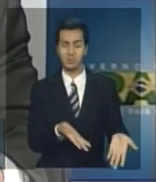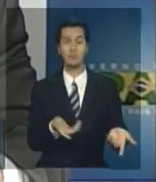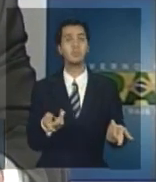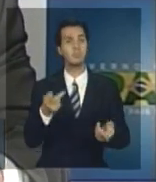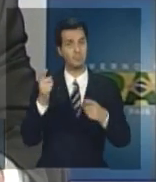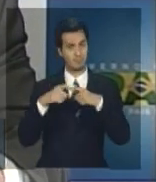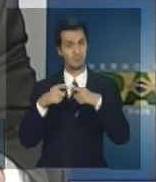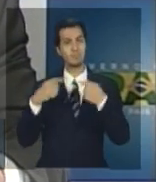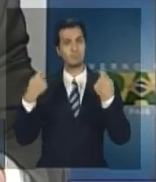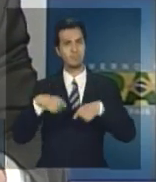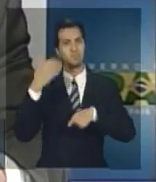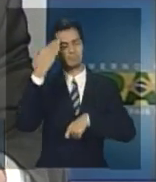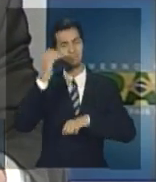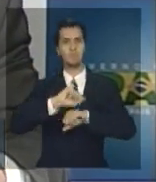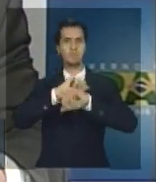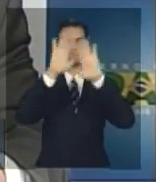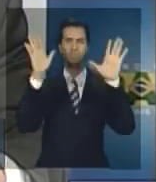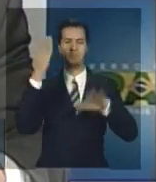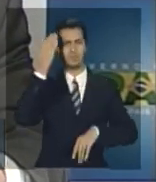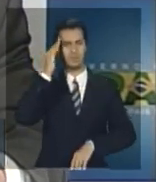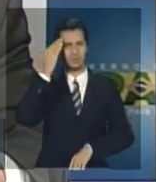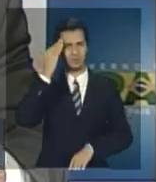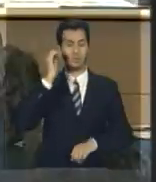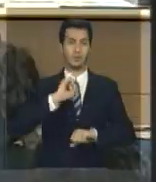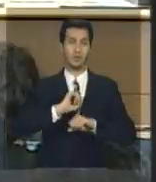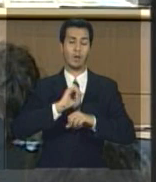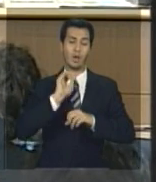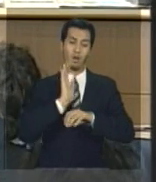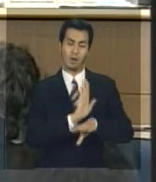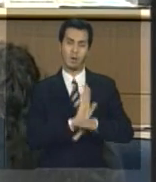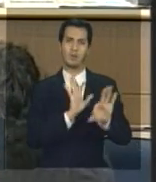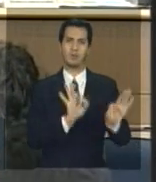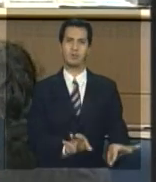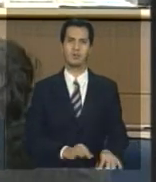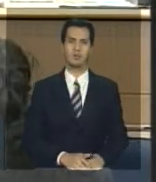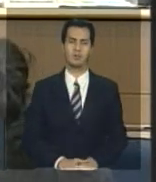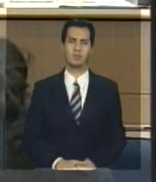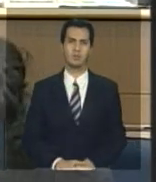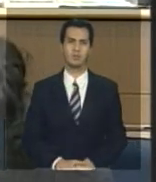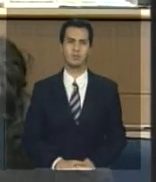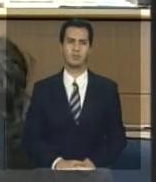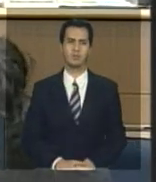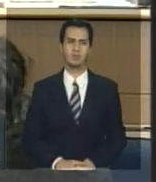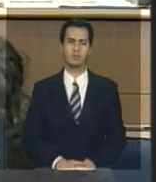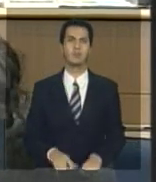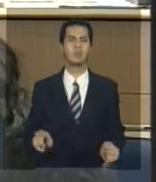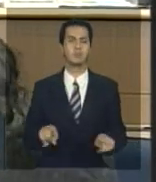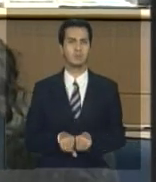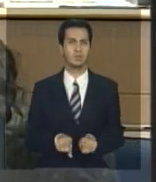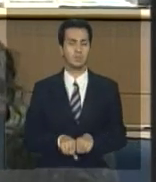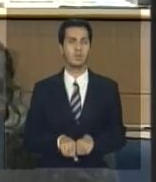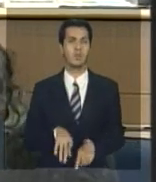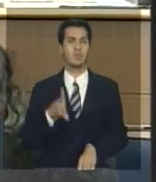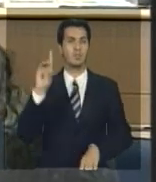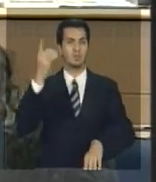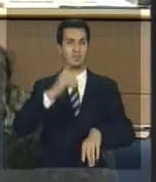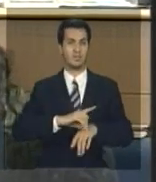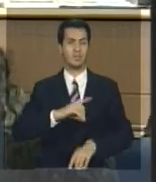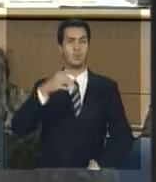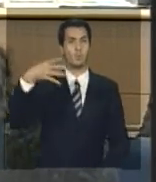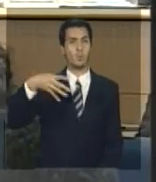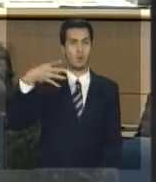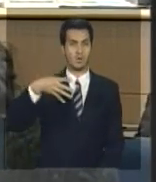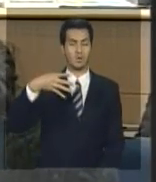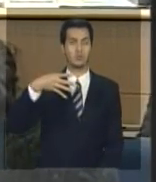ser decisivo para evitar mortes ou a gravidade, né? Terceiro comportamento dengue 4, reafirmando aquilo que o Jarbas disse,